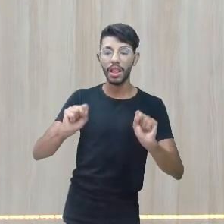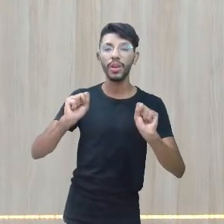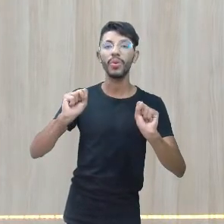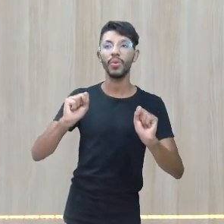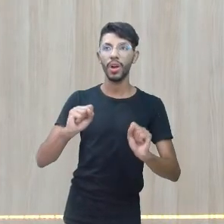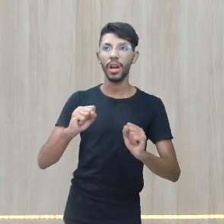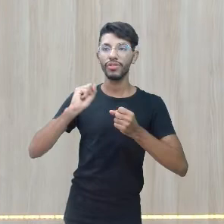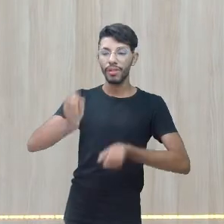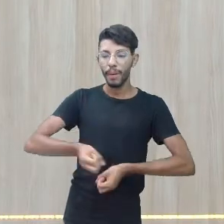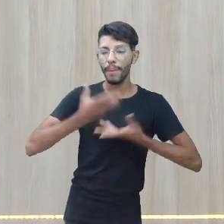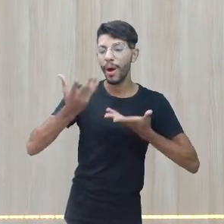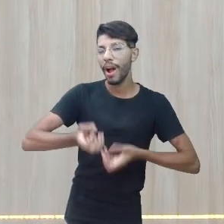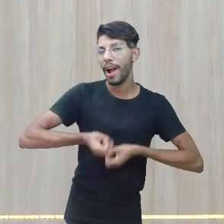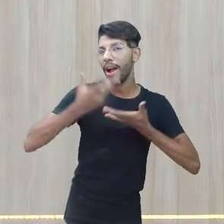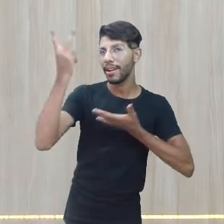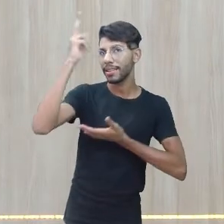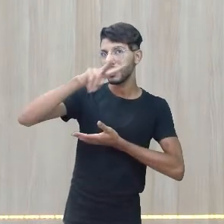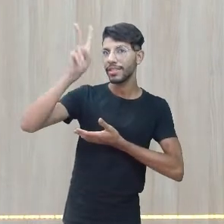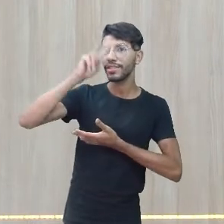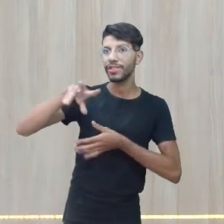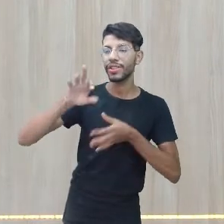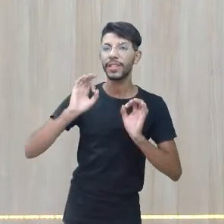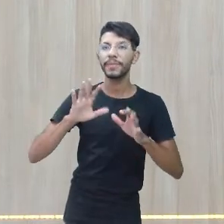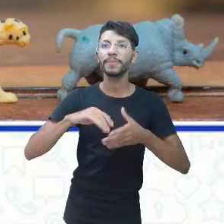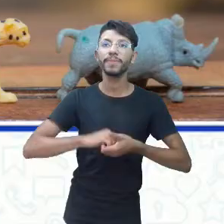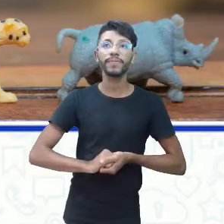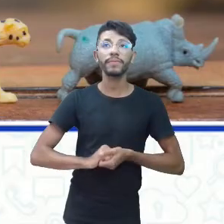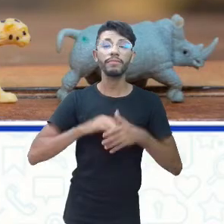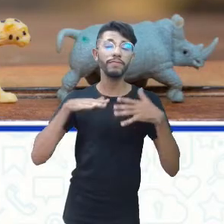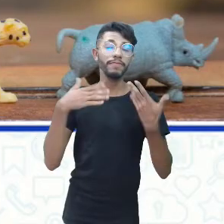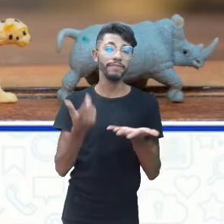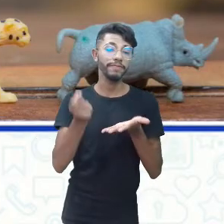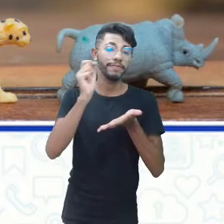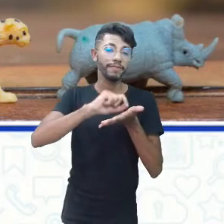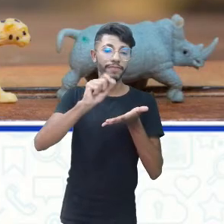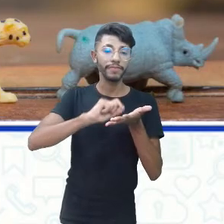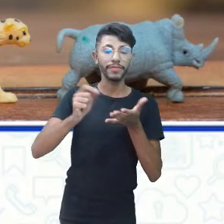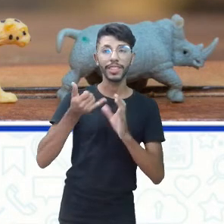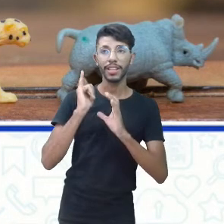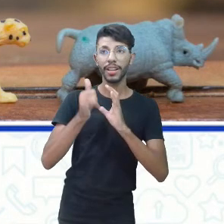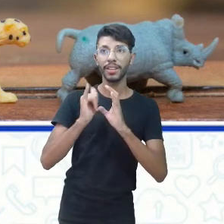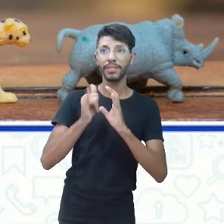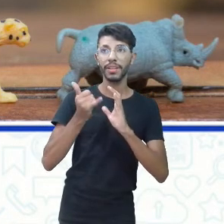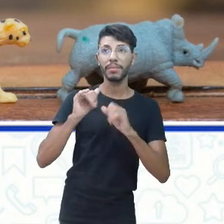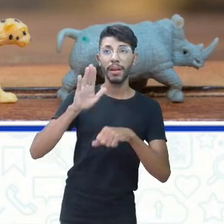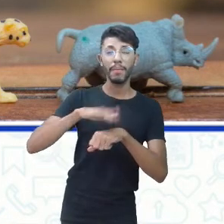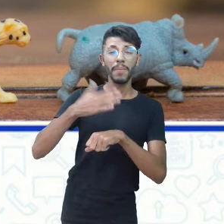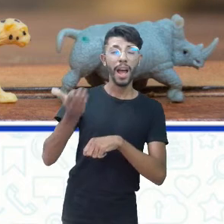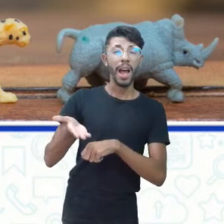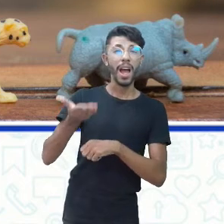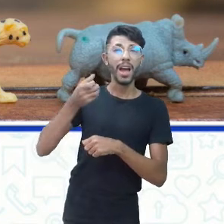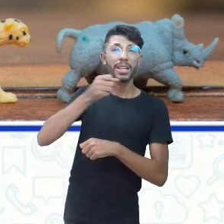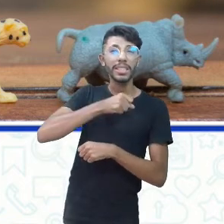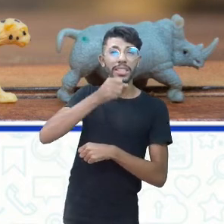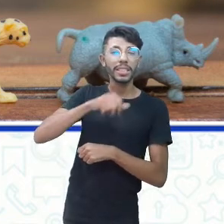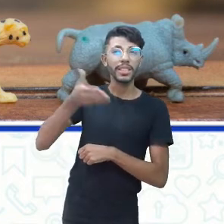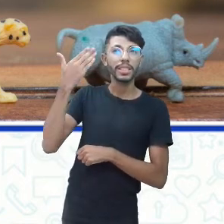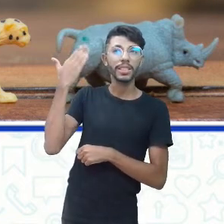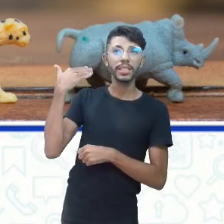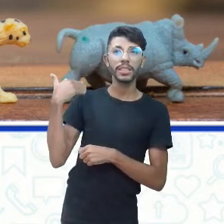poética para as histórias. Assim, reescreveu as fábulas mais antigas em